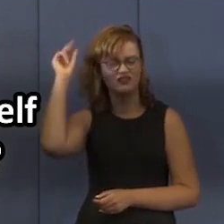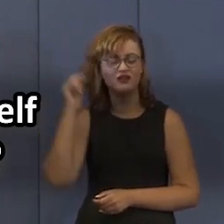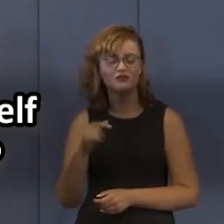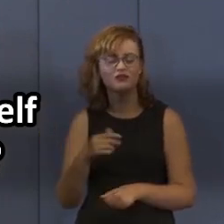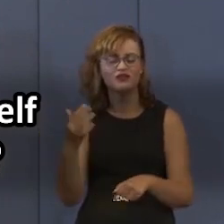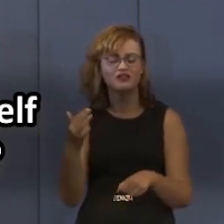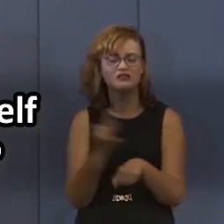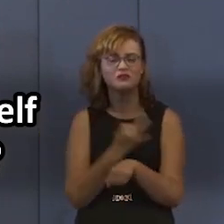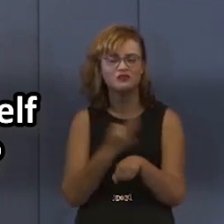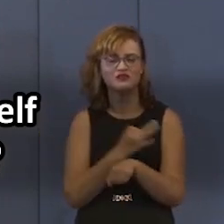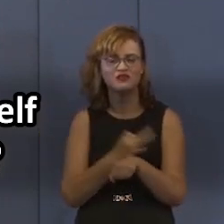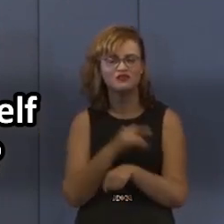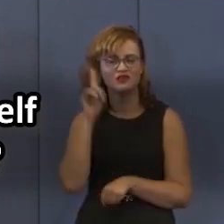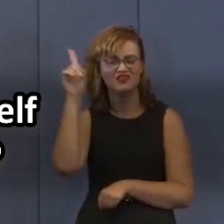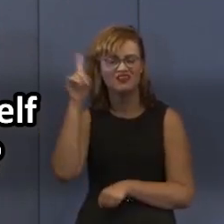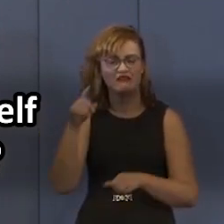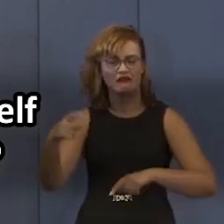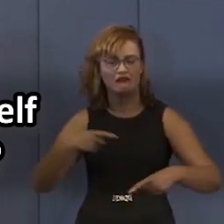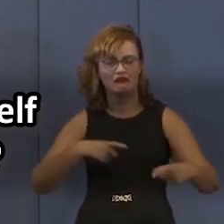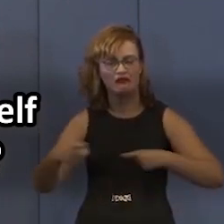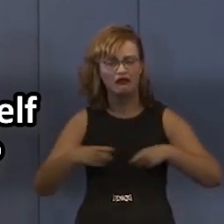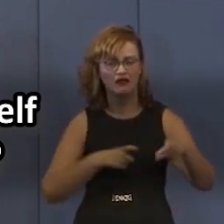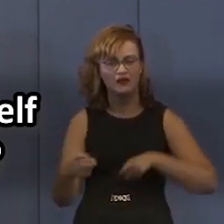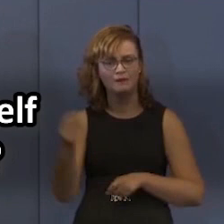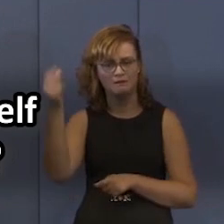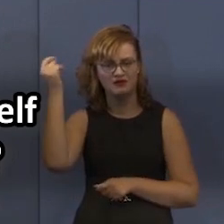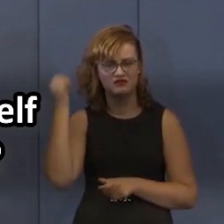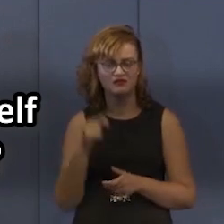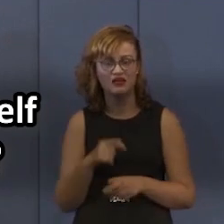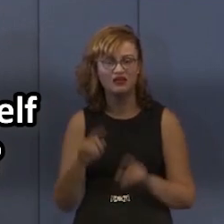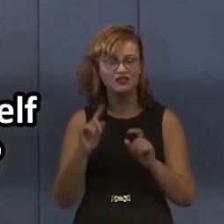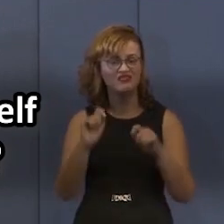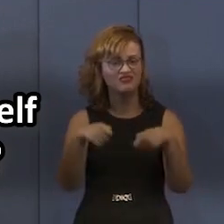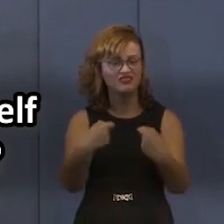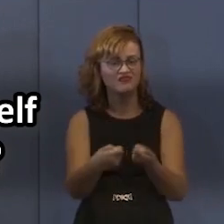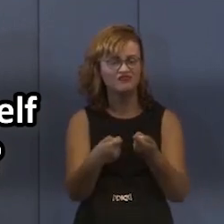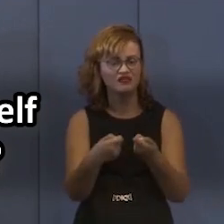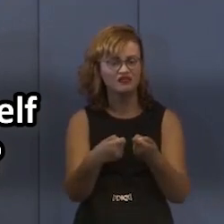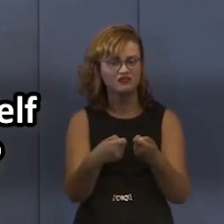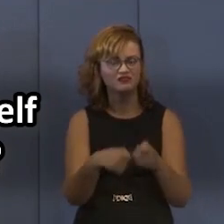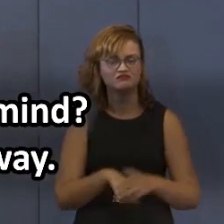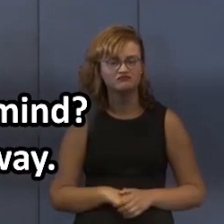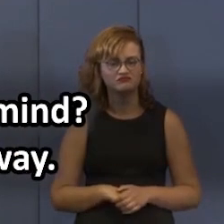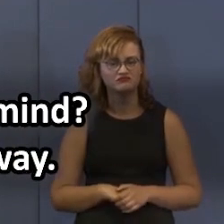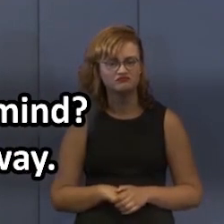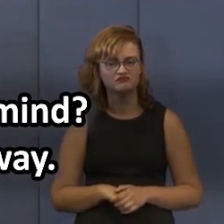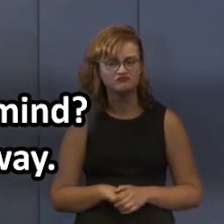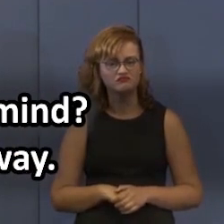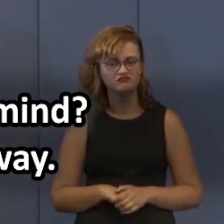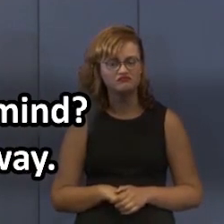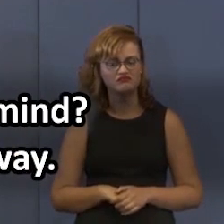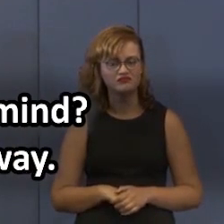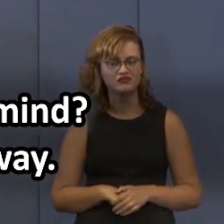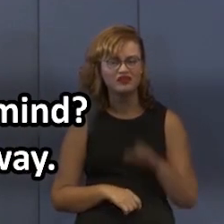Holocausto, se coloca na posição de defender uma tese como essa? O que será